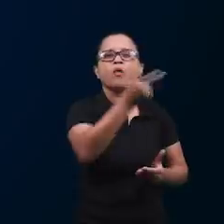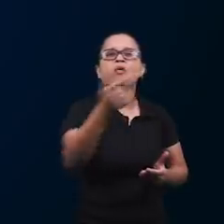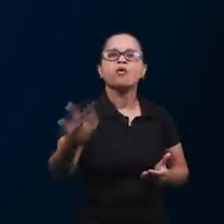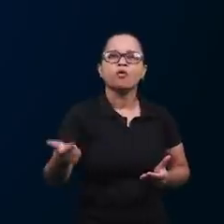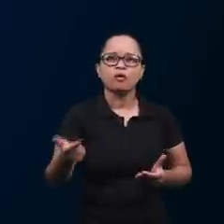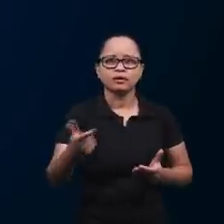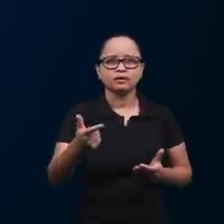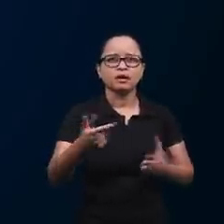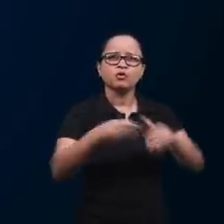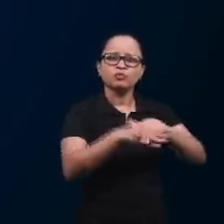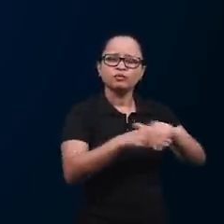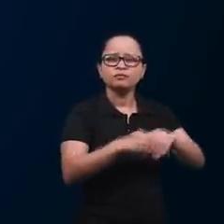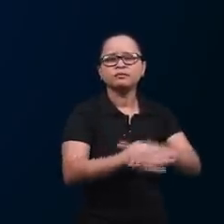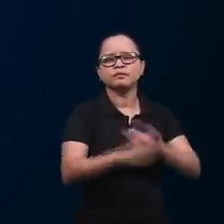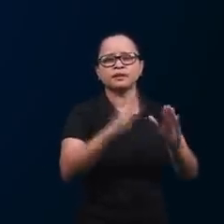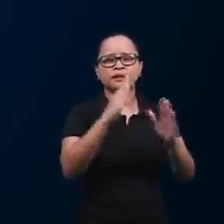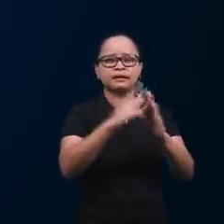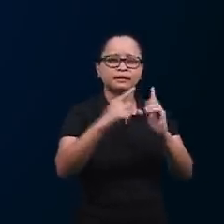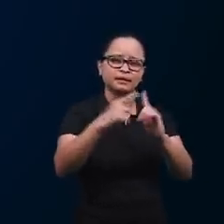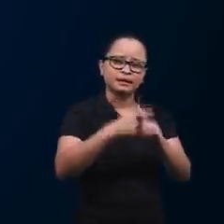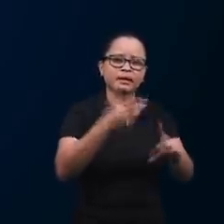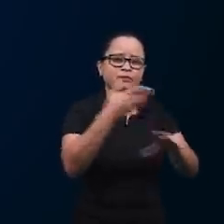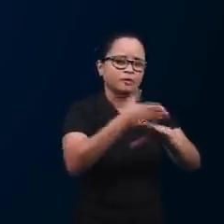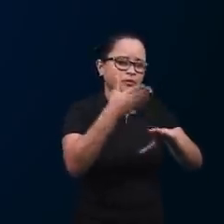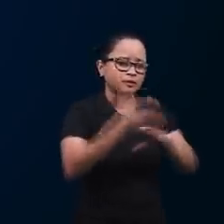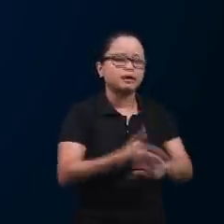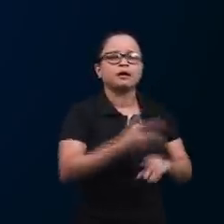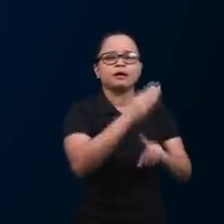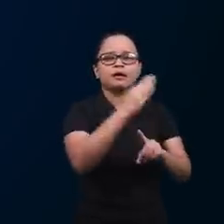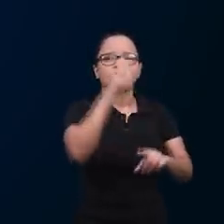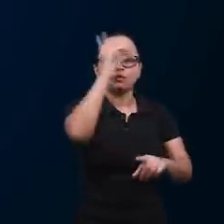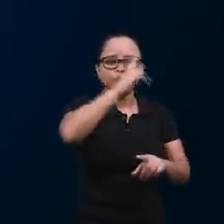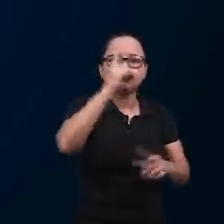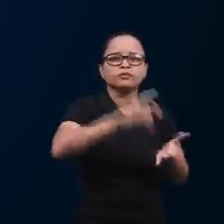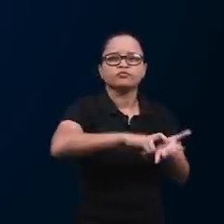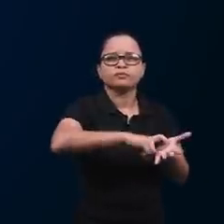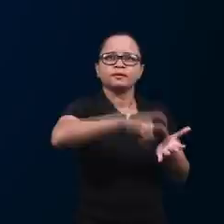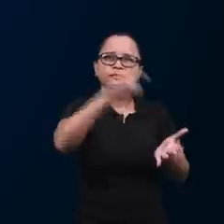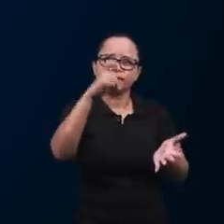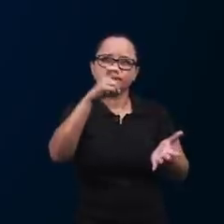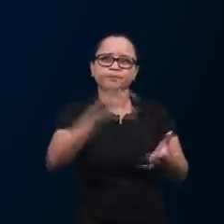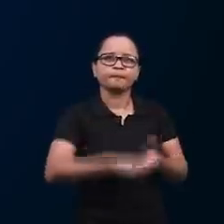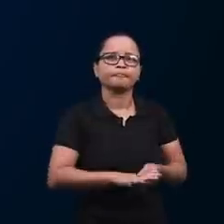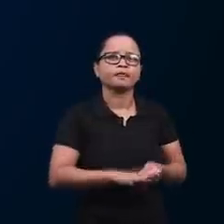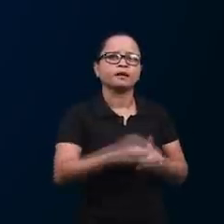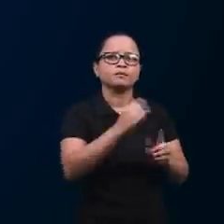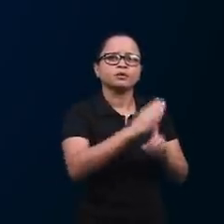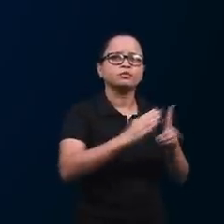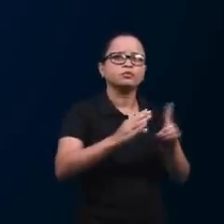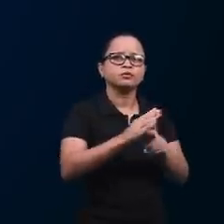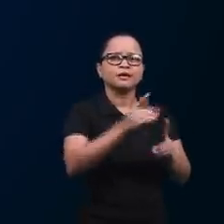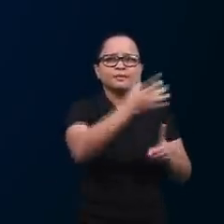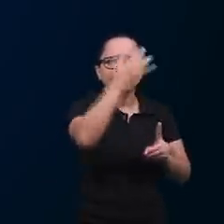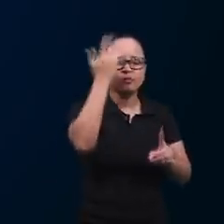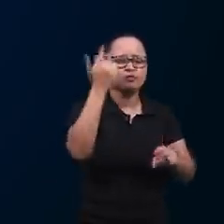generar ou Nada admitida a lei alegria de máximo até foi escrito